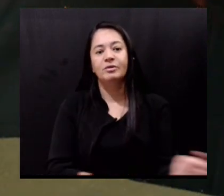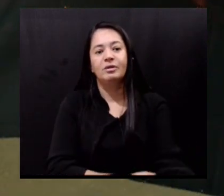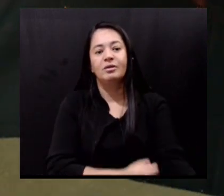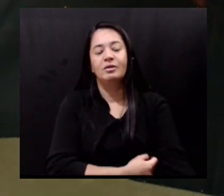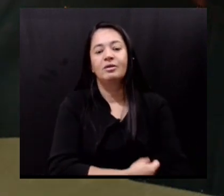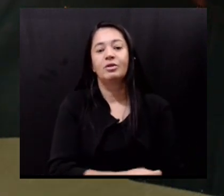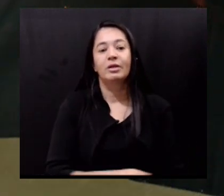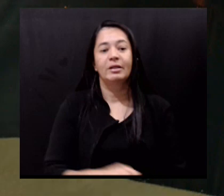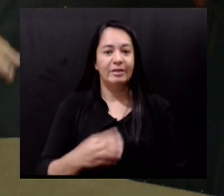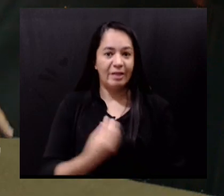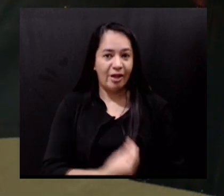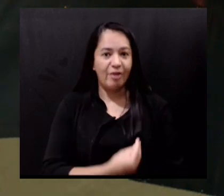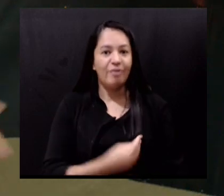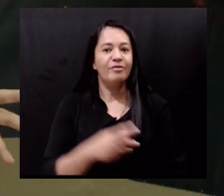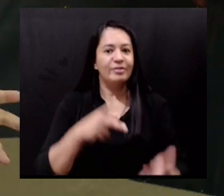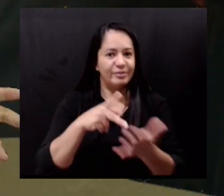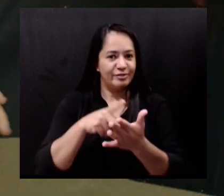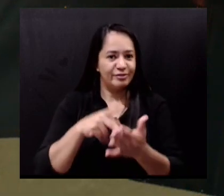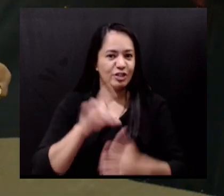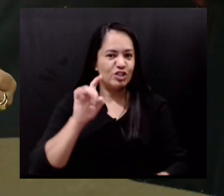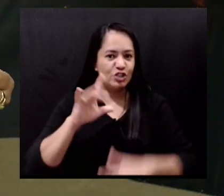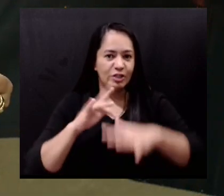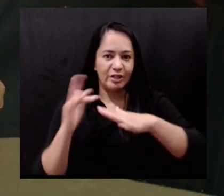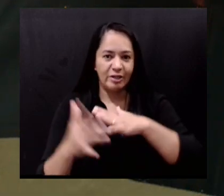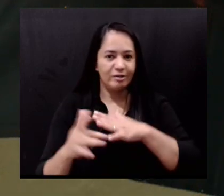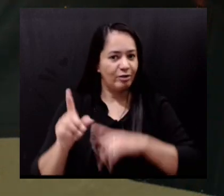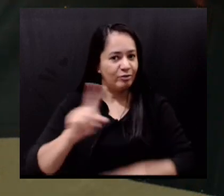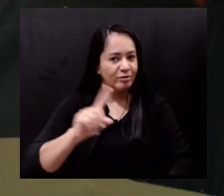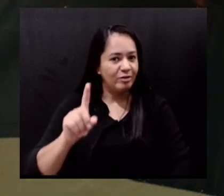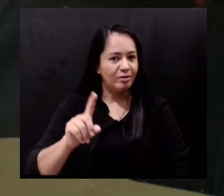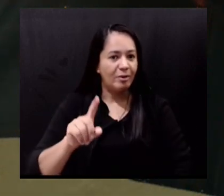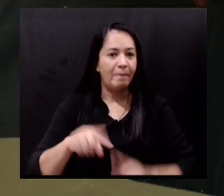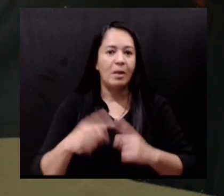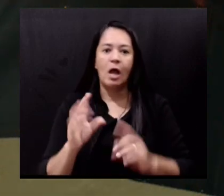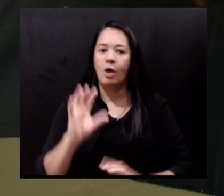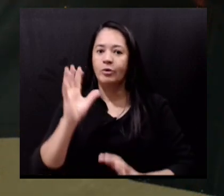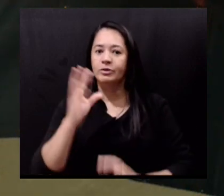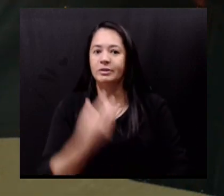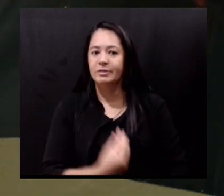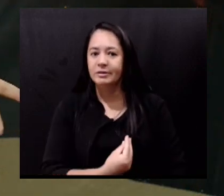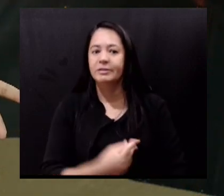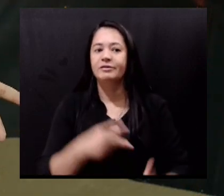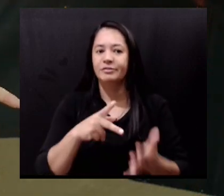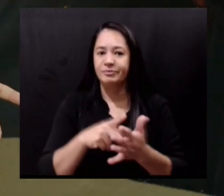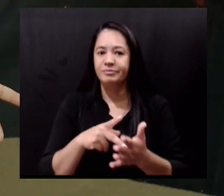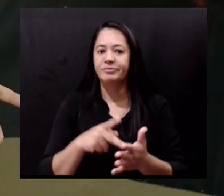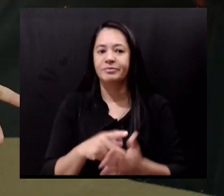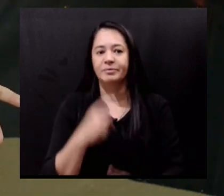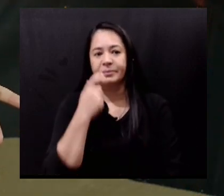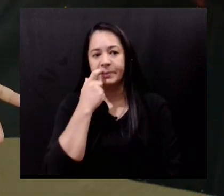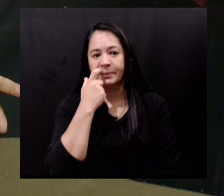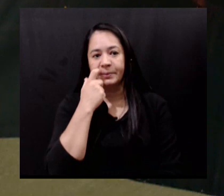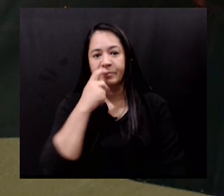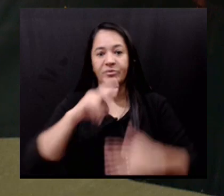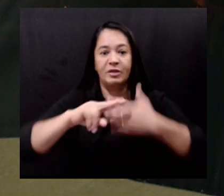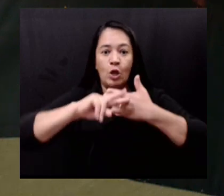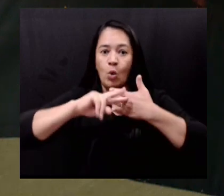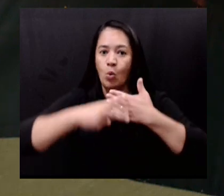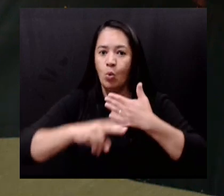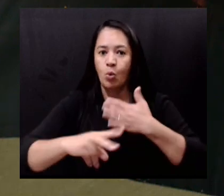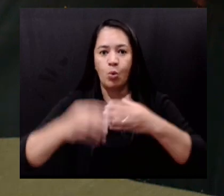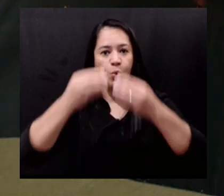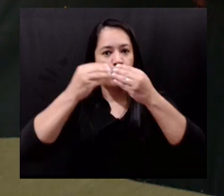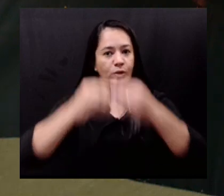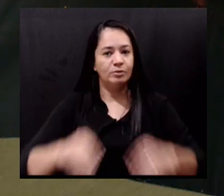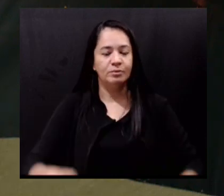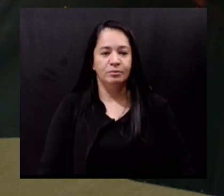rede social, não. Se ficasse lá, tudo bem, mas não, vem para a vida real e traz consequências drásticas. A Camila do